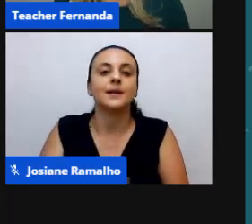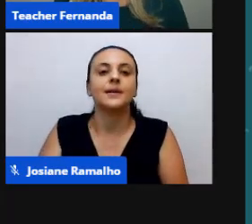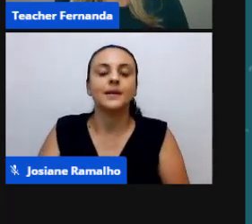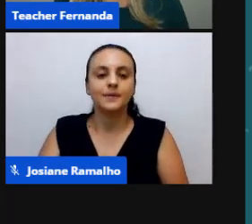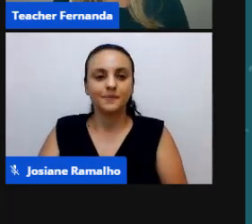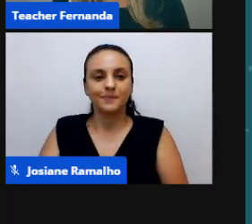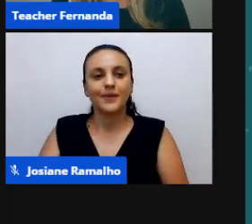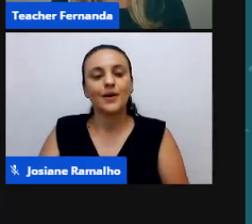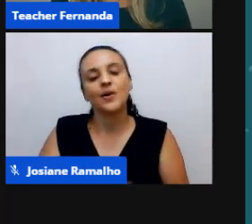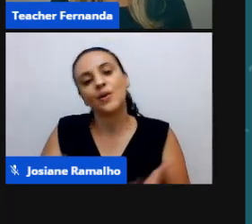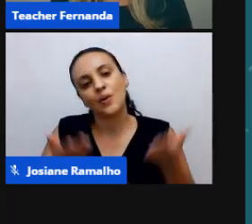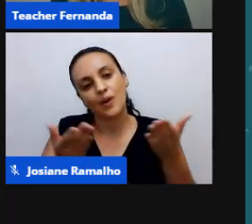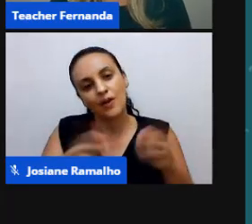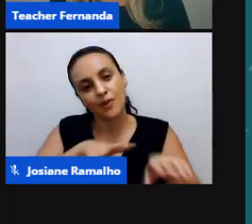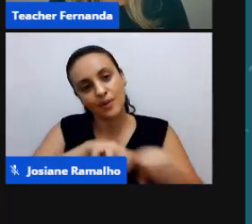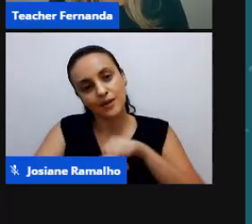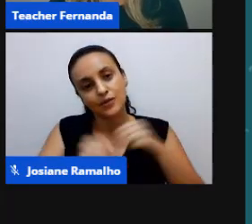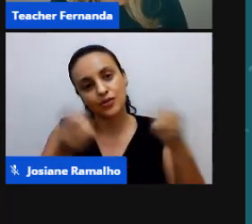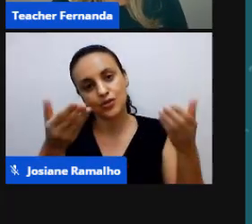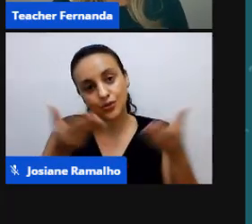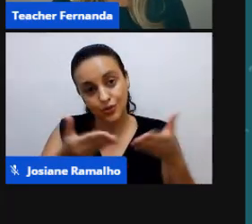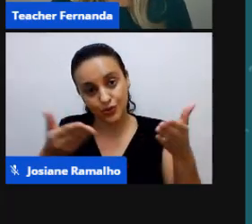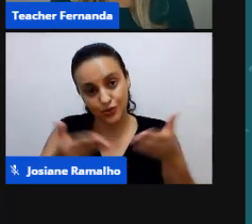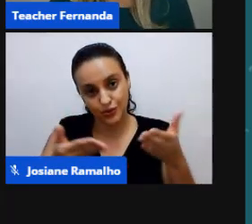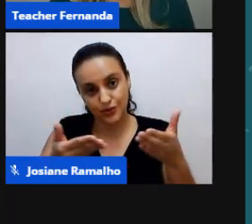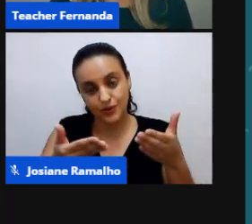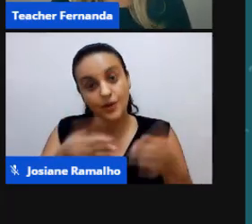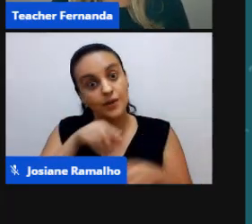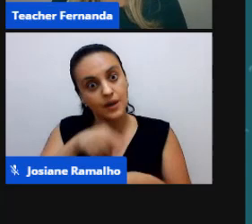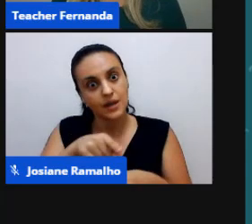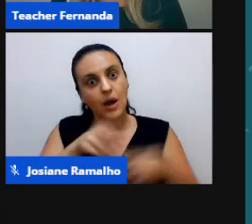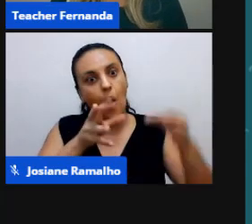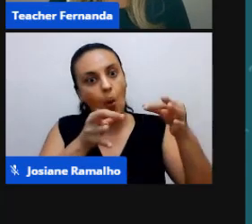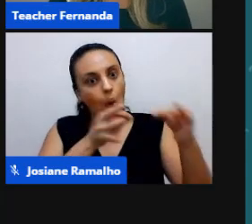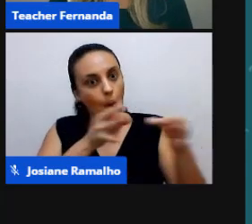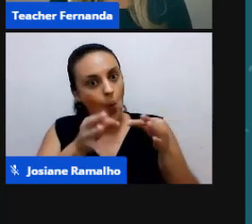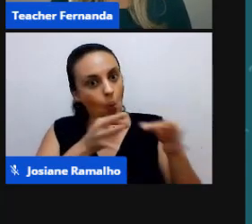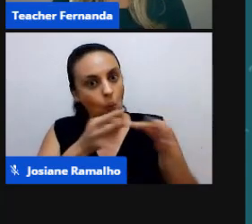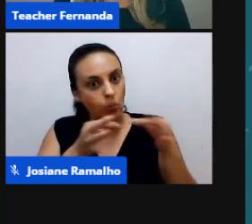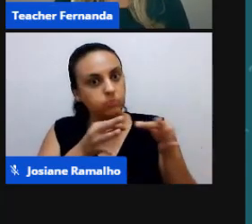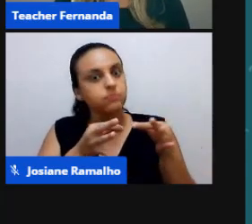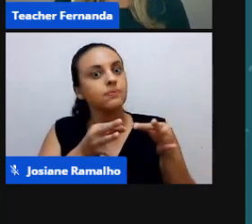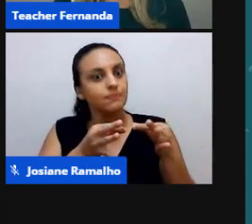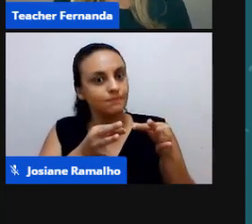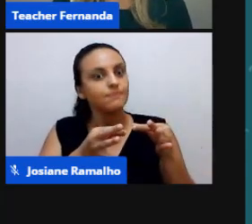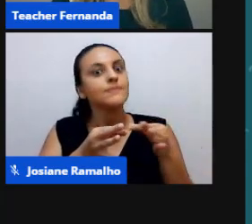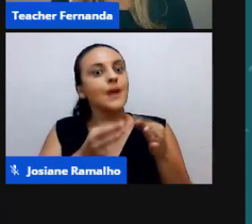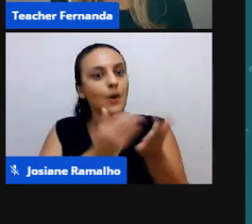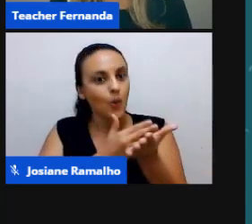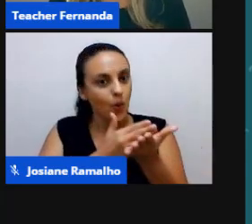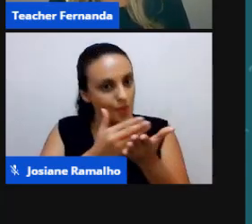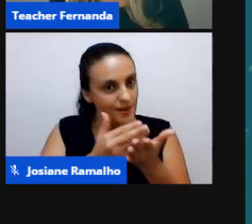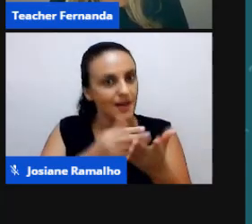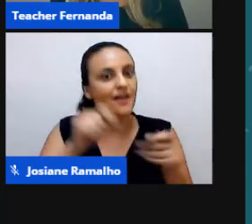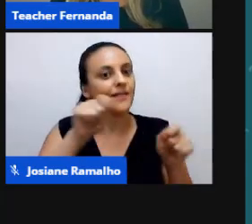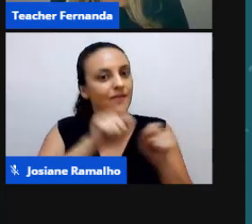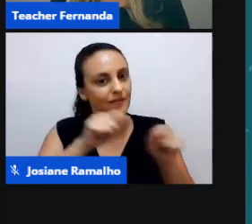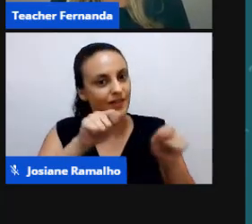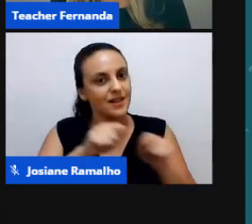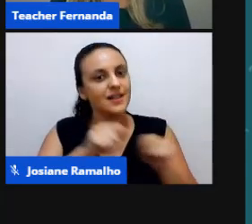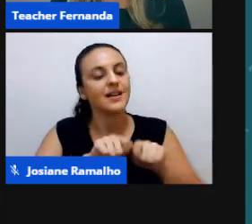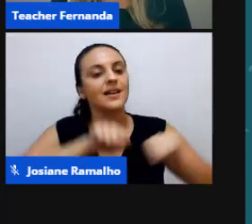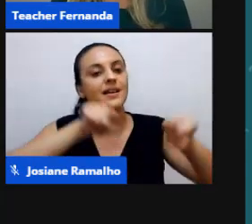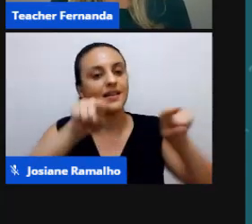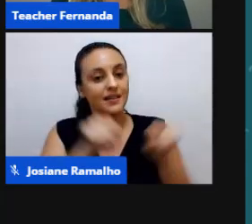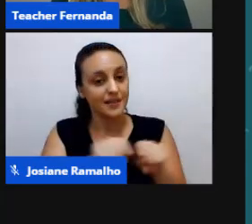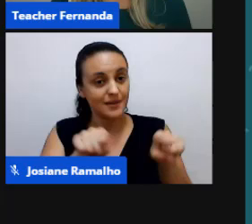aqui nesse workshop e que vocês se preparem para colocar a mão na massa, porque eu tenho certeza que o